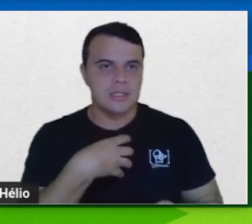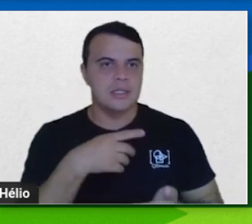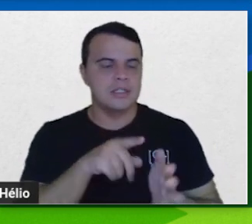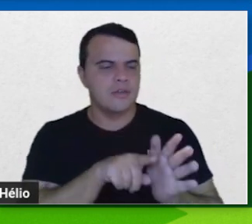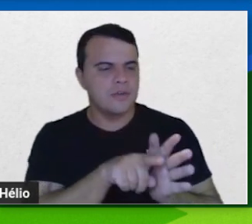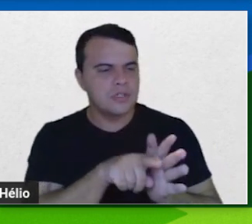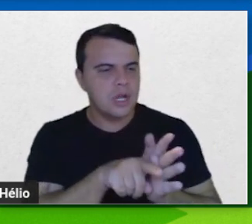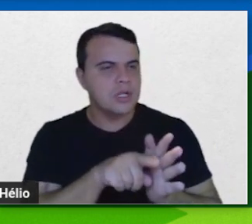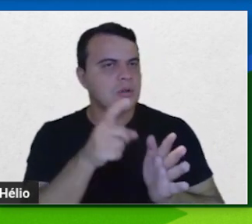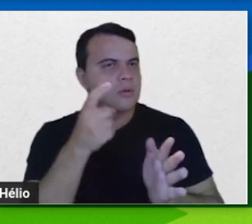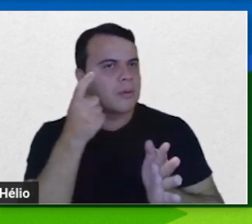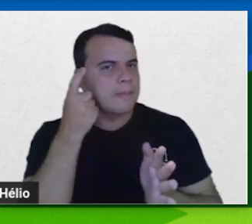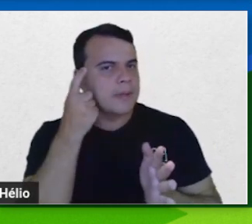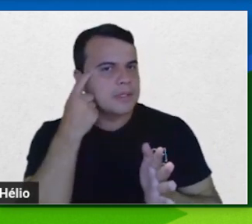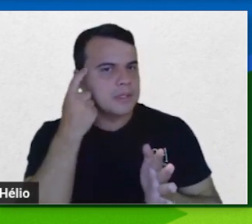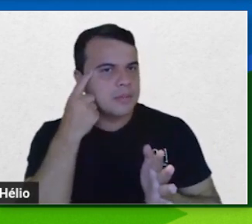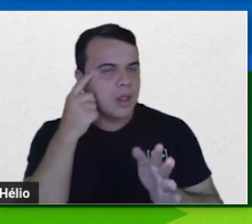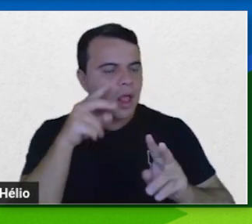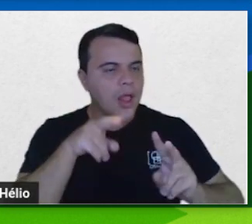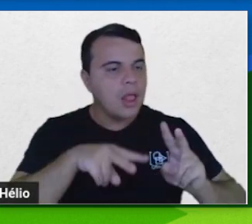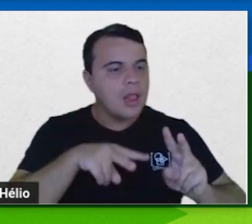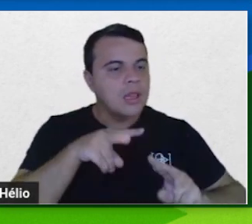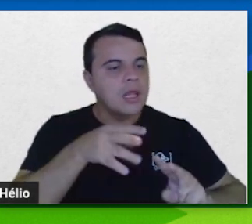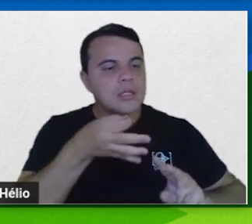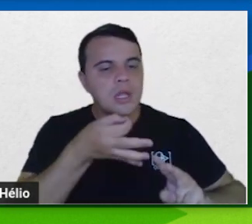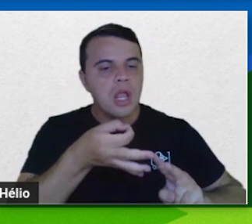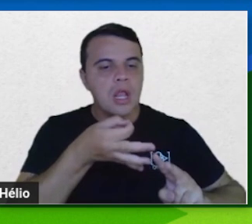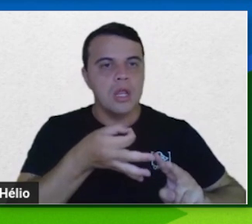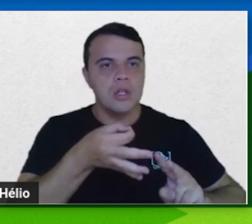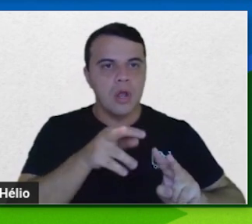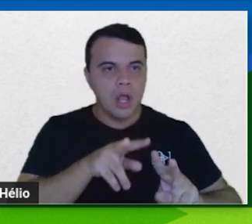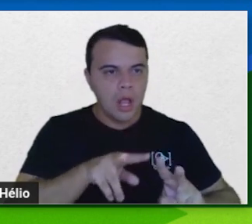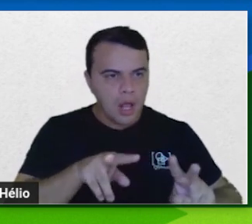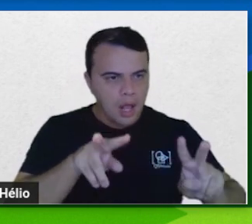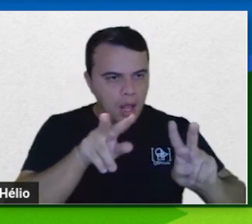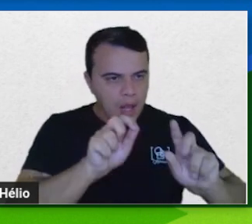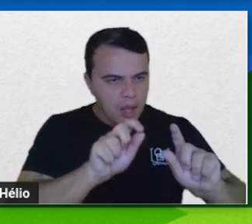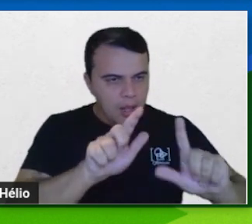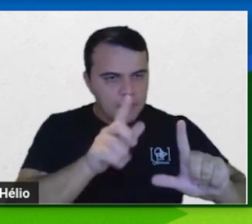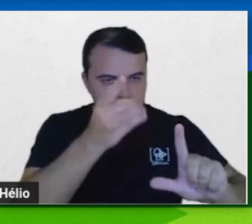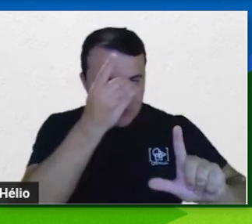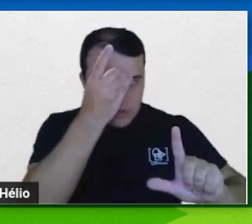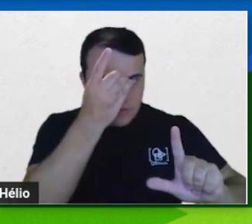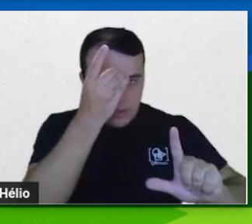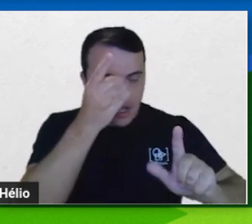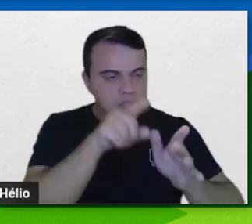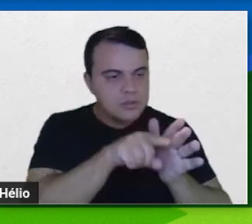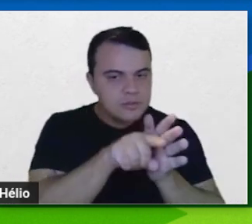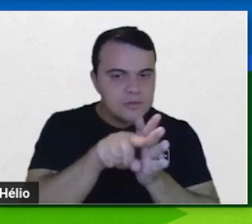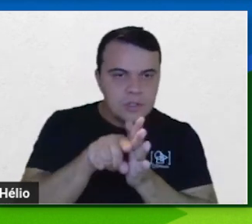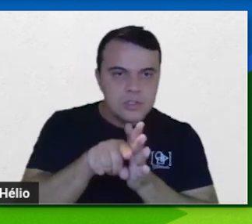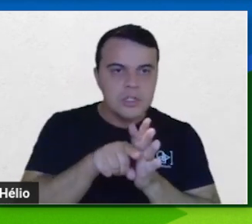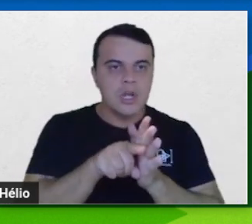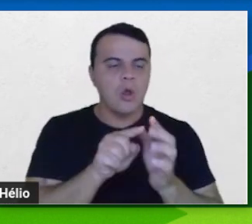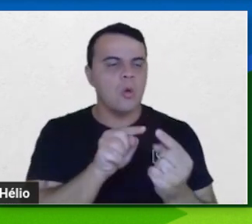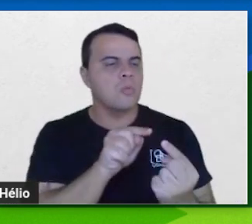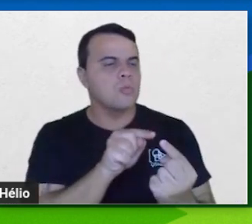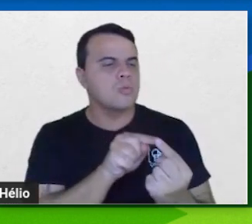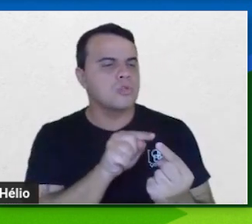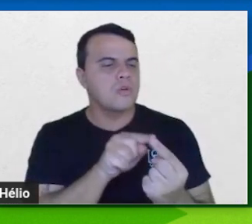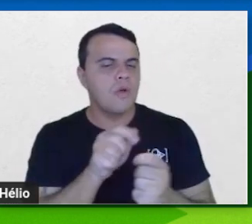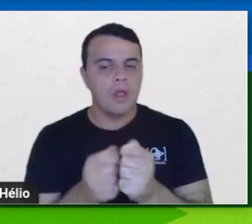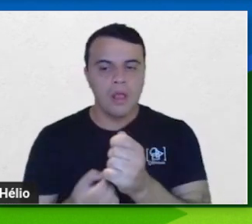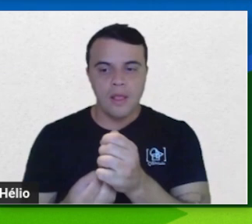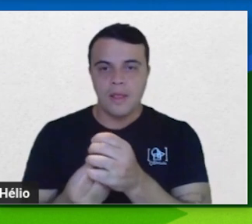investigação, reflexão, a análise crítica, a imagem e a criatividade para investigar causas e